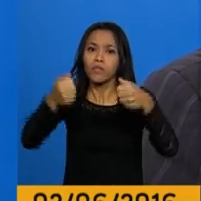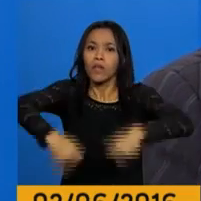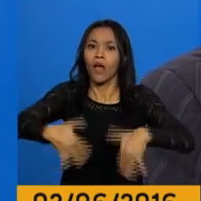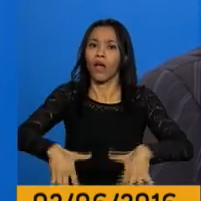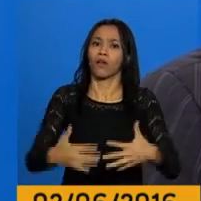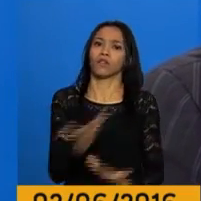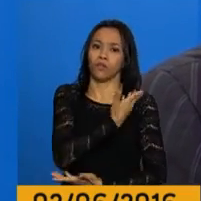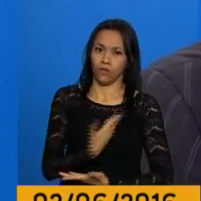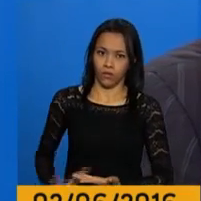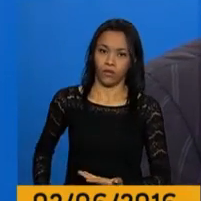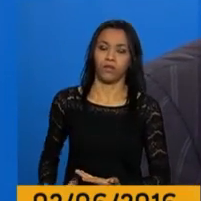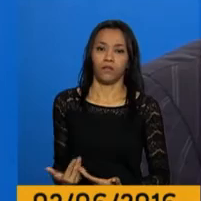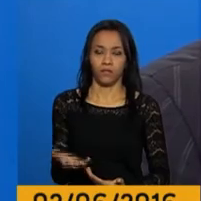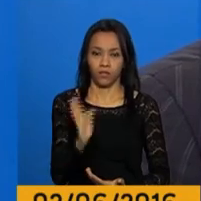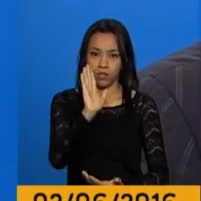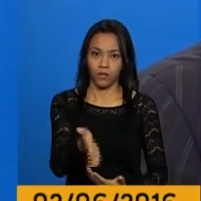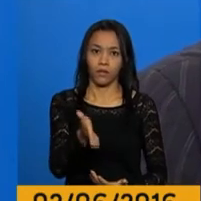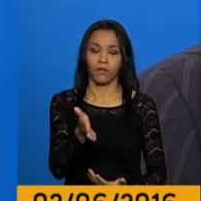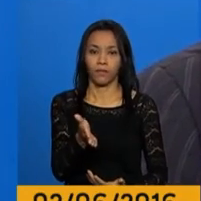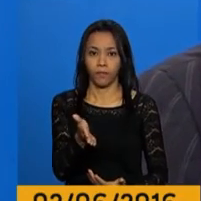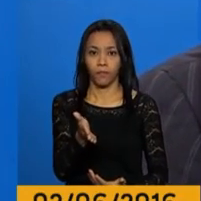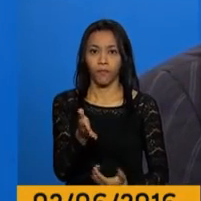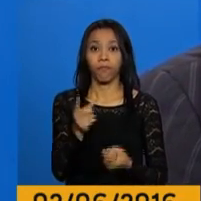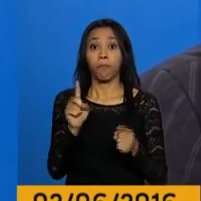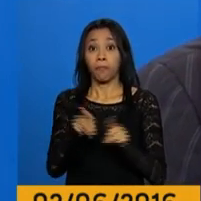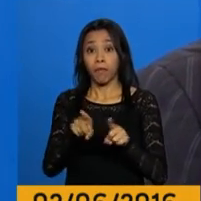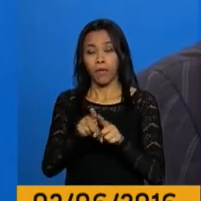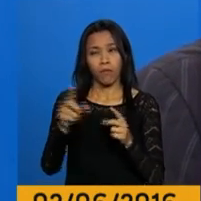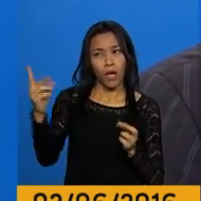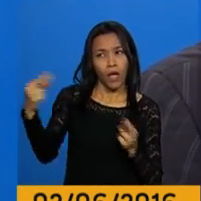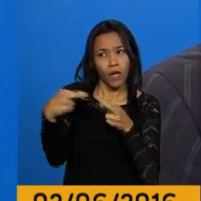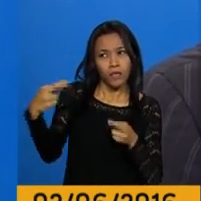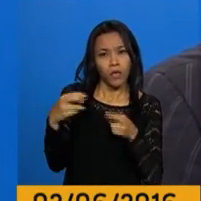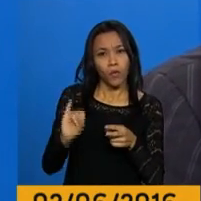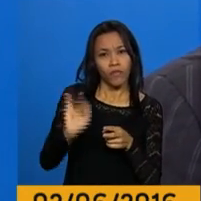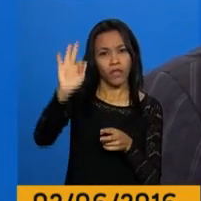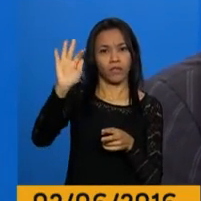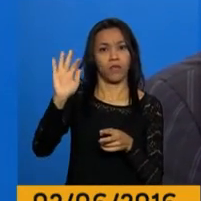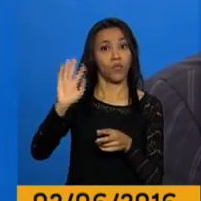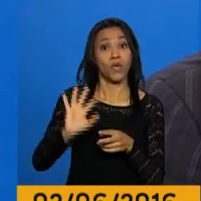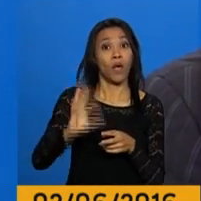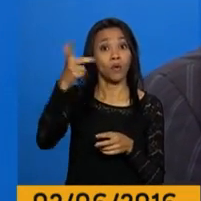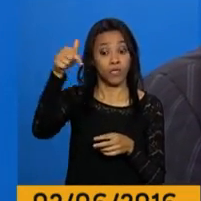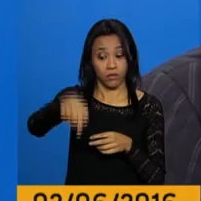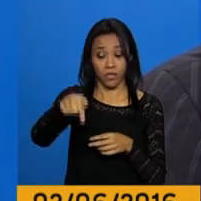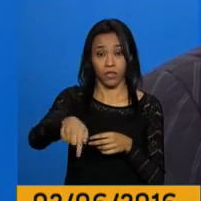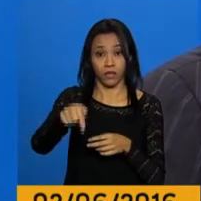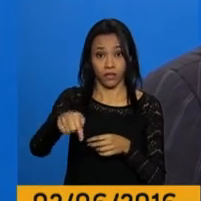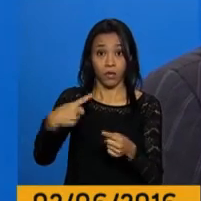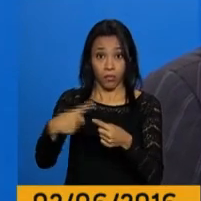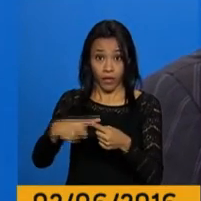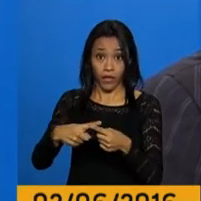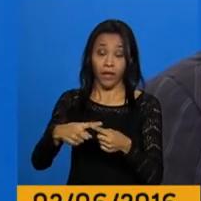despesas e a vinculação com a inflação, o que não aconteceu nesse ajuste, que ele é menor do que a inflação